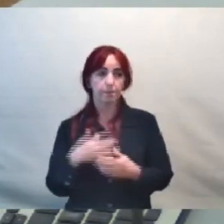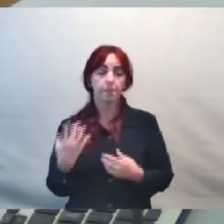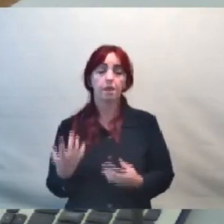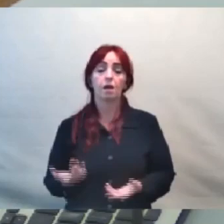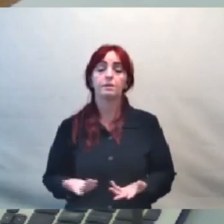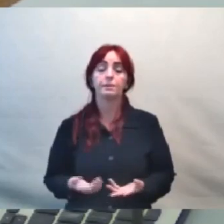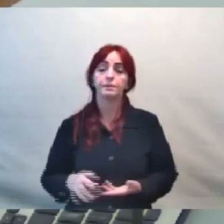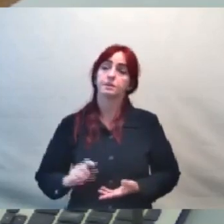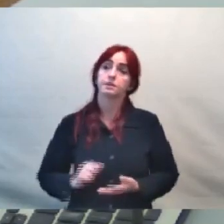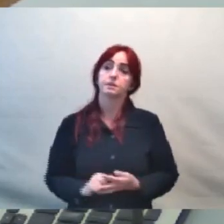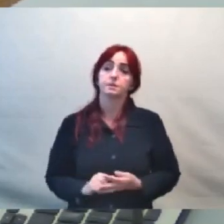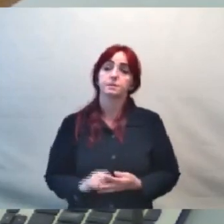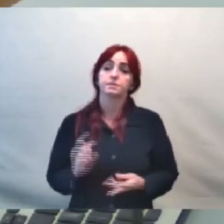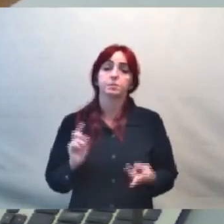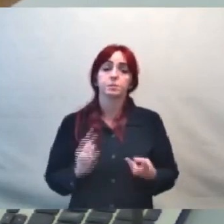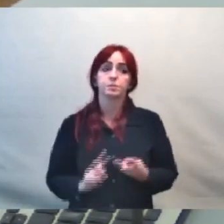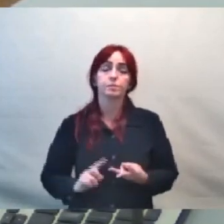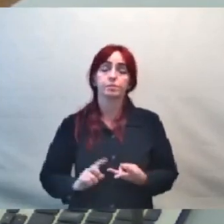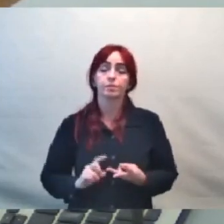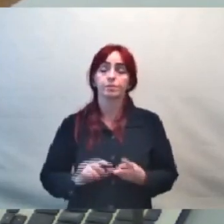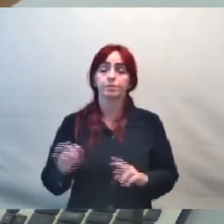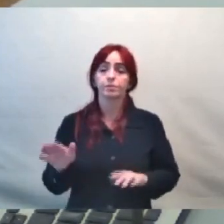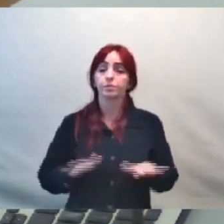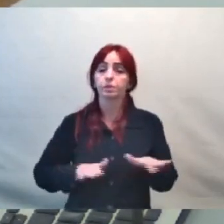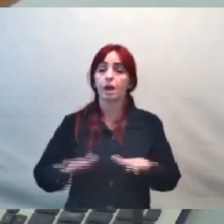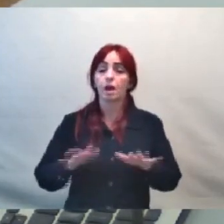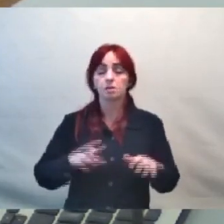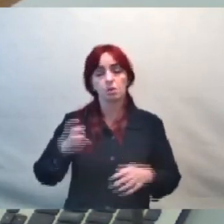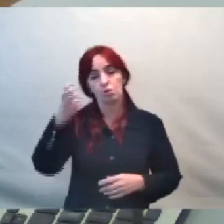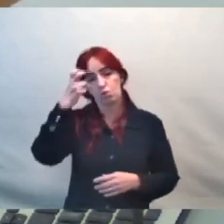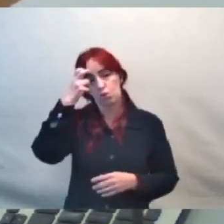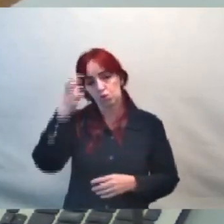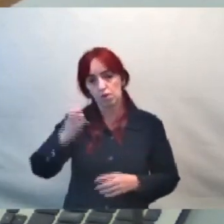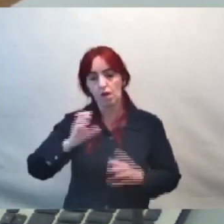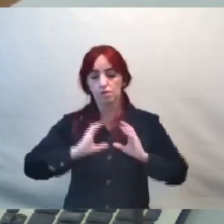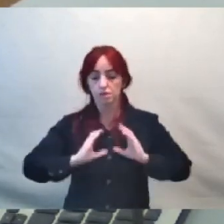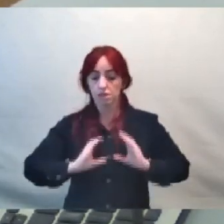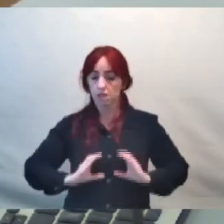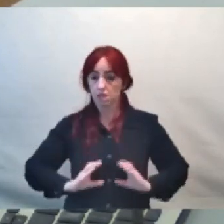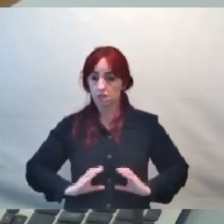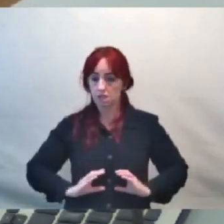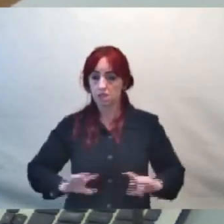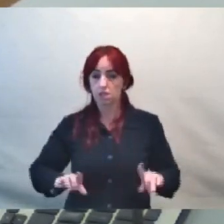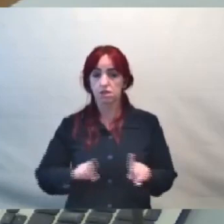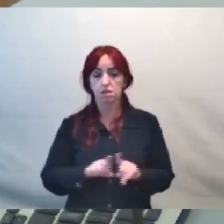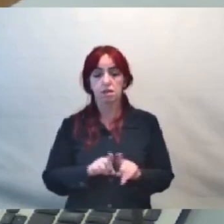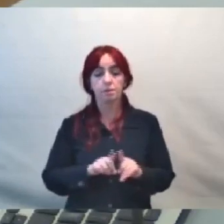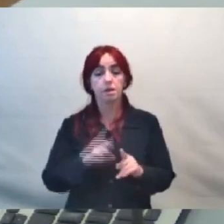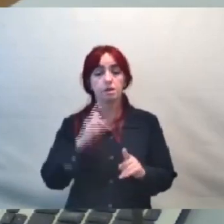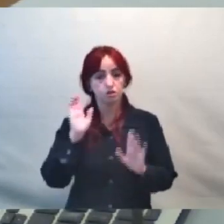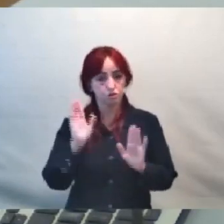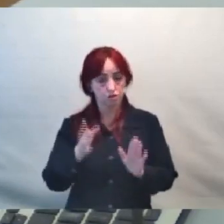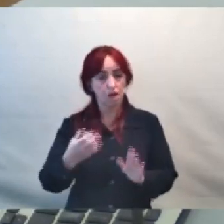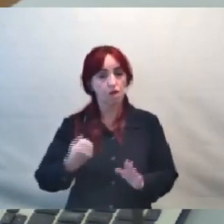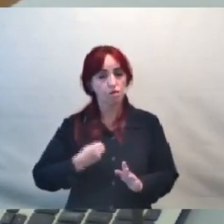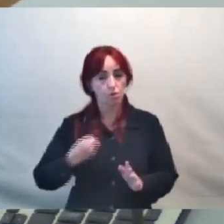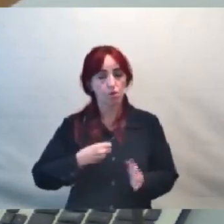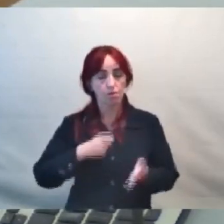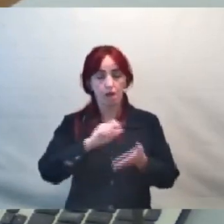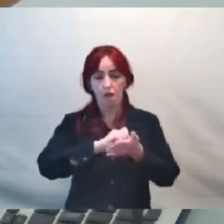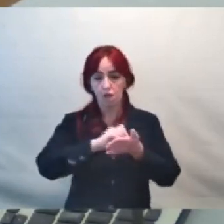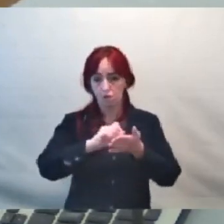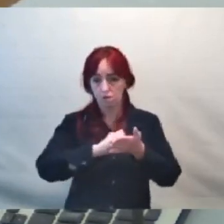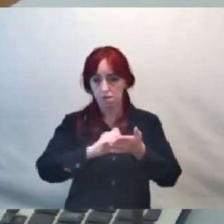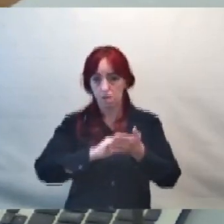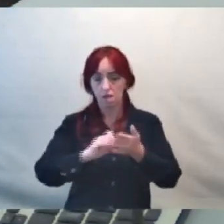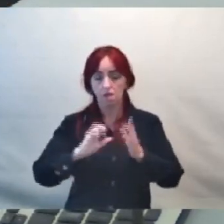da ação, ações culturais e cidadania, esse eu anotei um número, por conta de